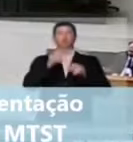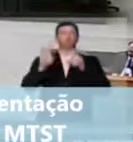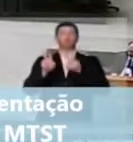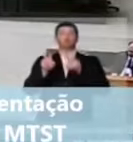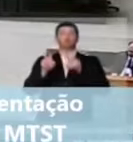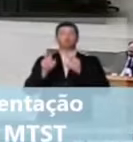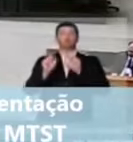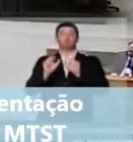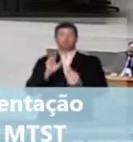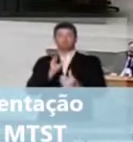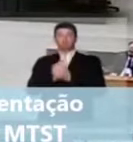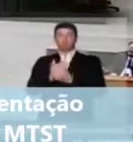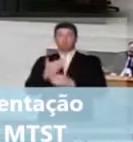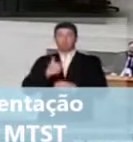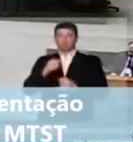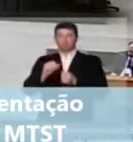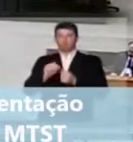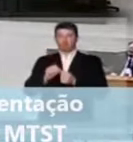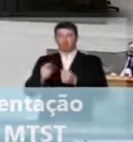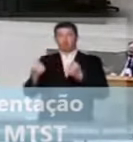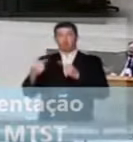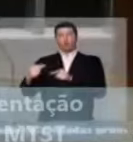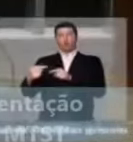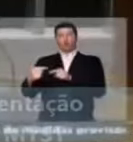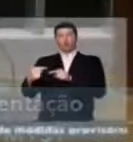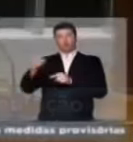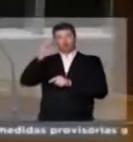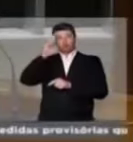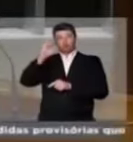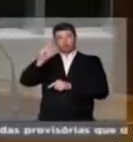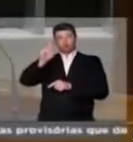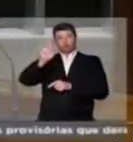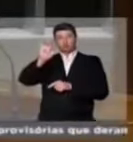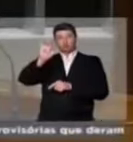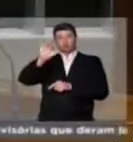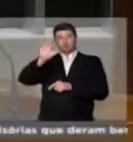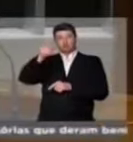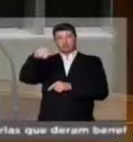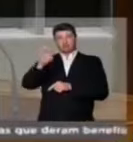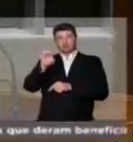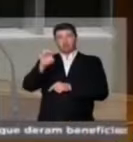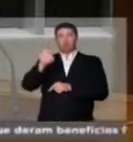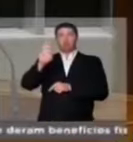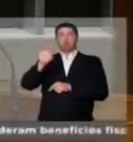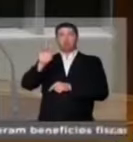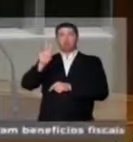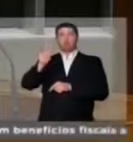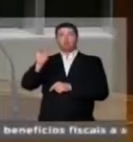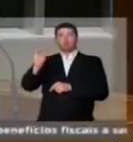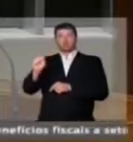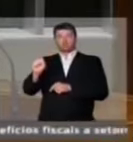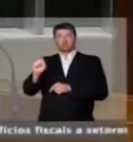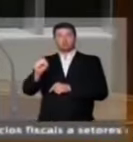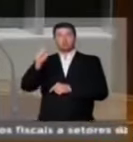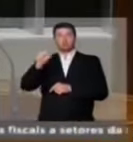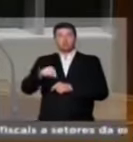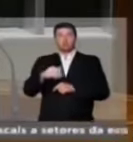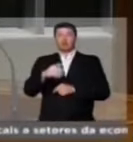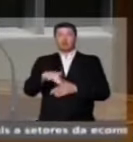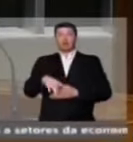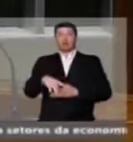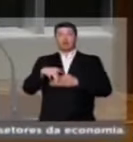a uma representação que fiz contra o senhor Guilherme Boulos. Esse senhor Guilherme Boulos é o